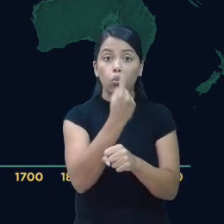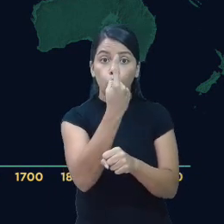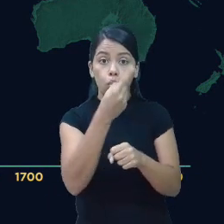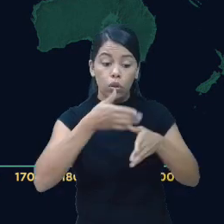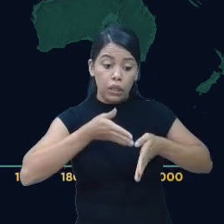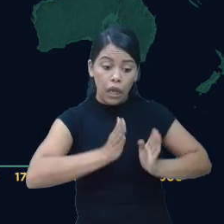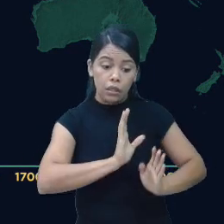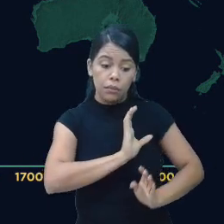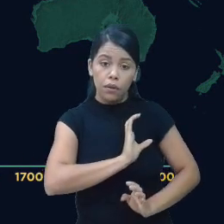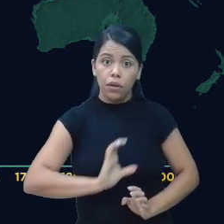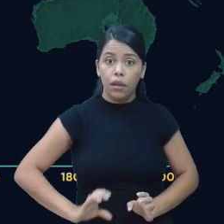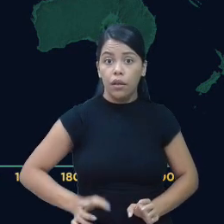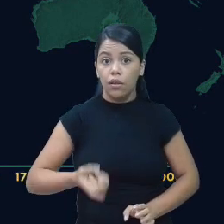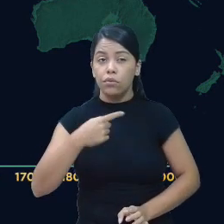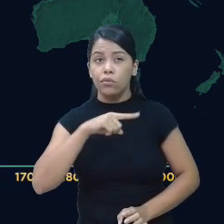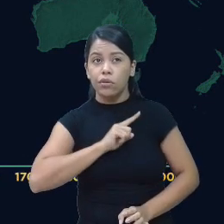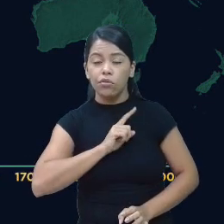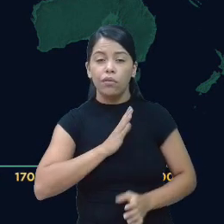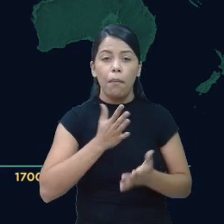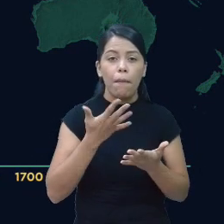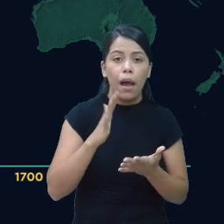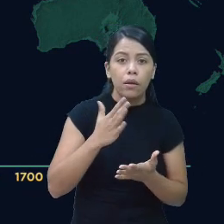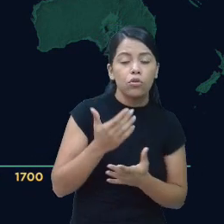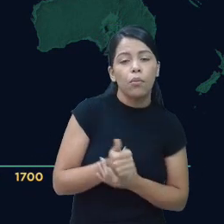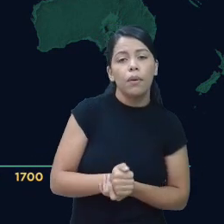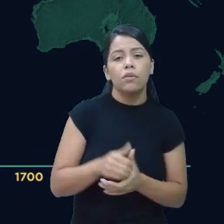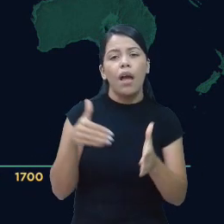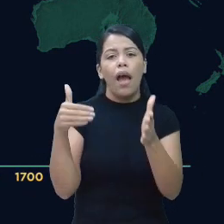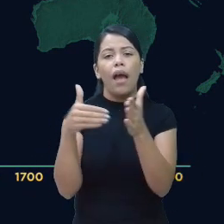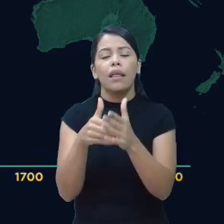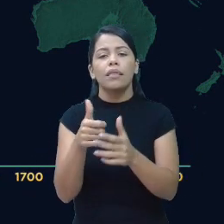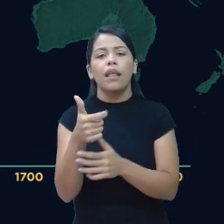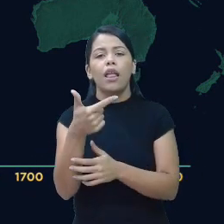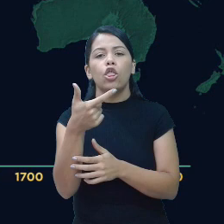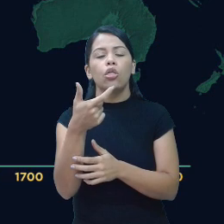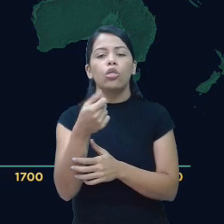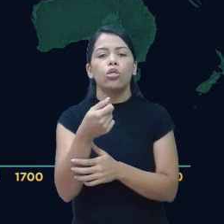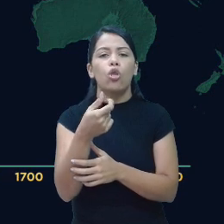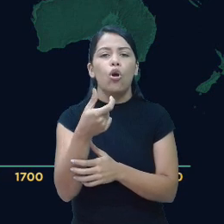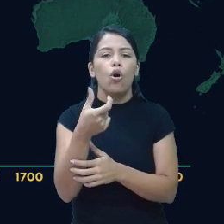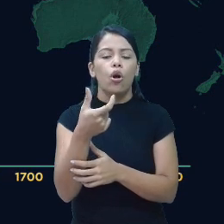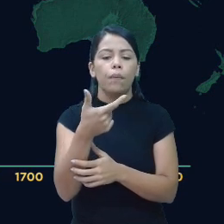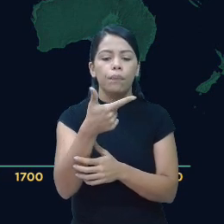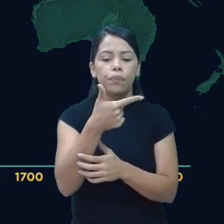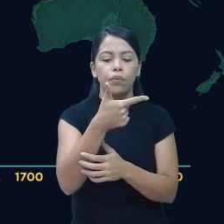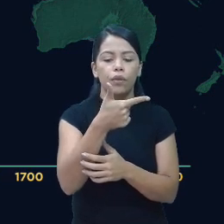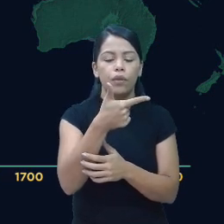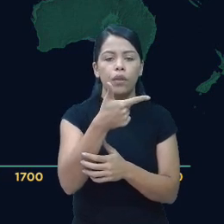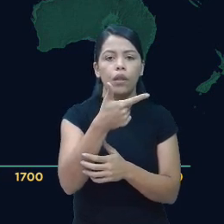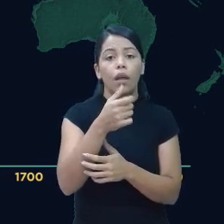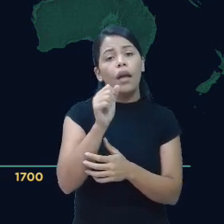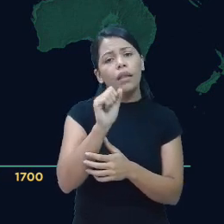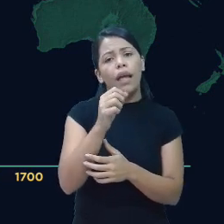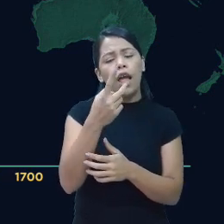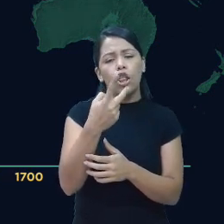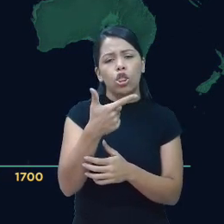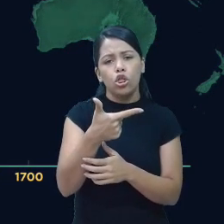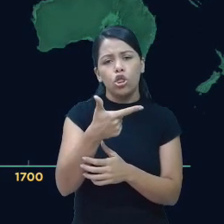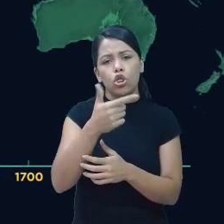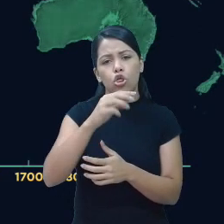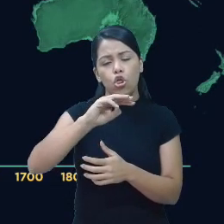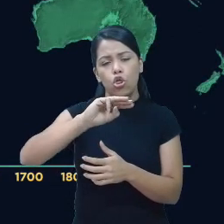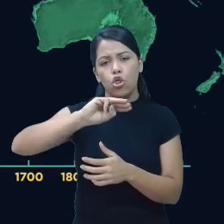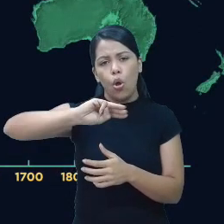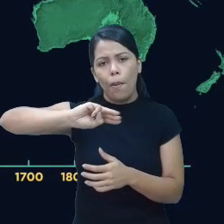aí, a gente vai até mais ou menos o ano 2000, a gente vai perceber que a população, a gente partiu de 170 milhões. Então,